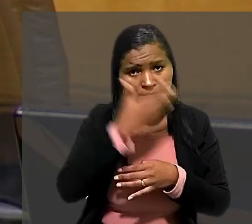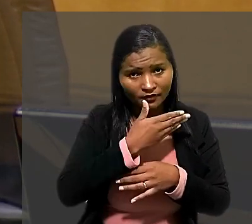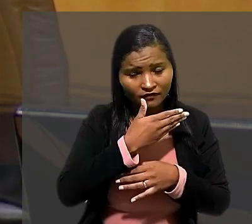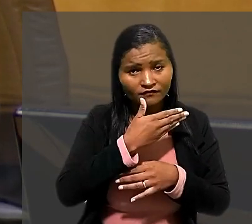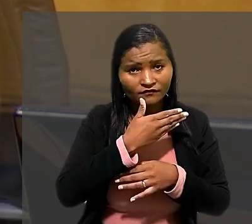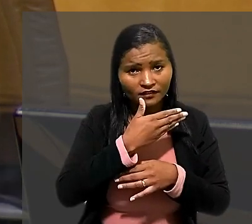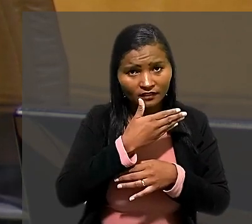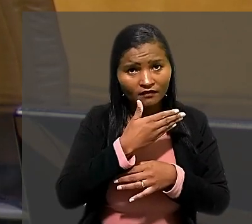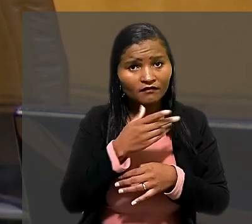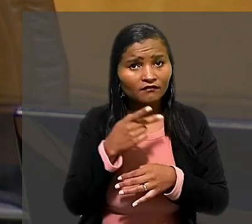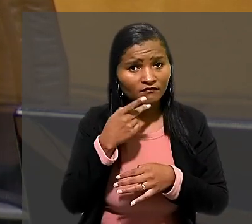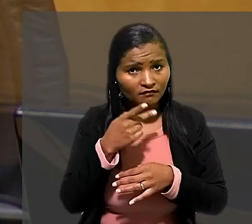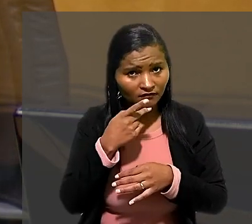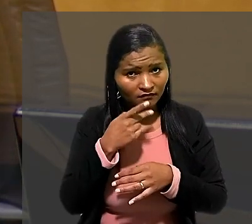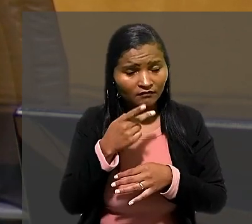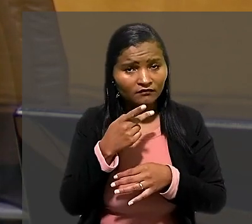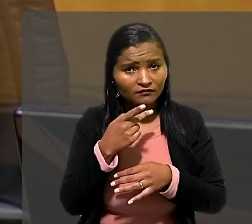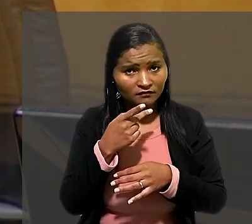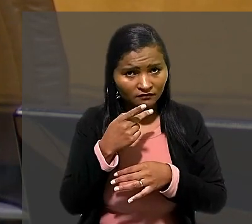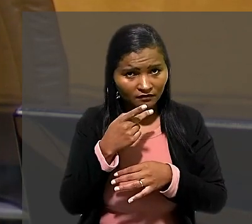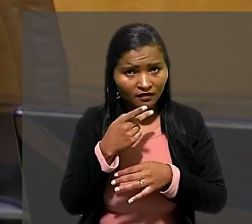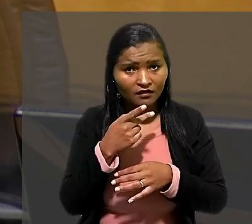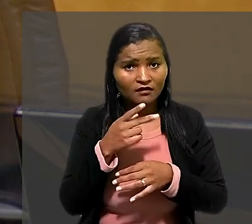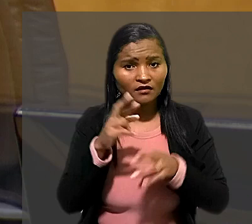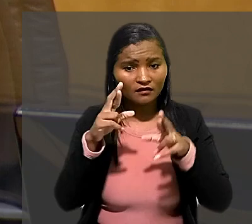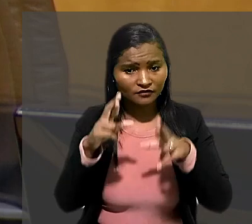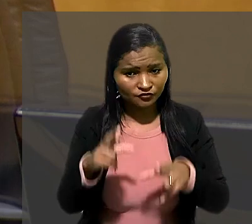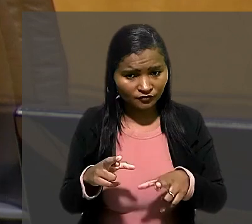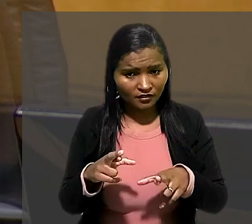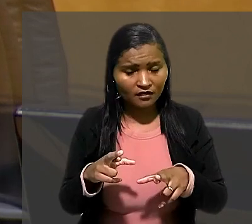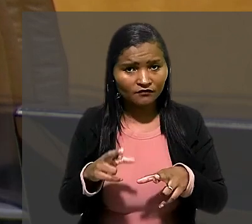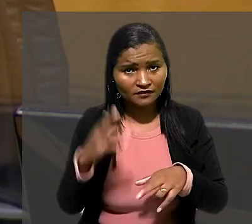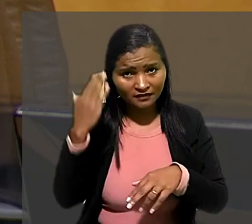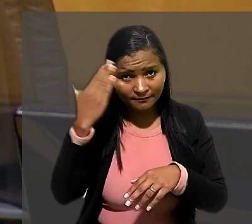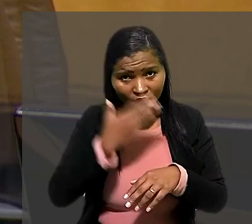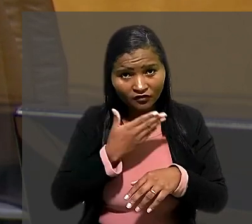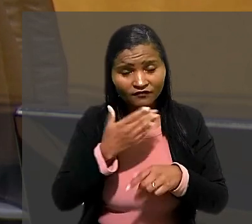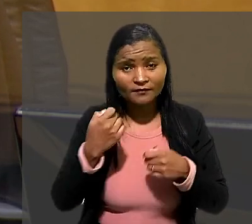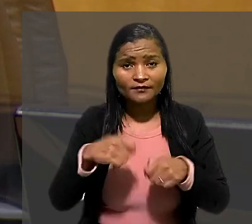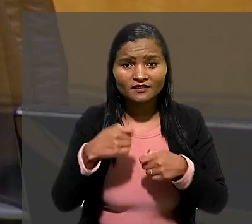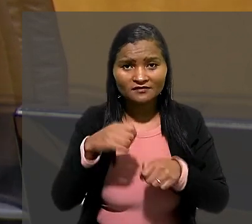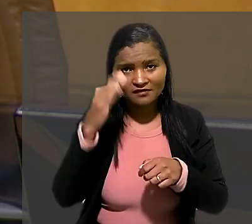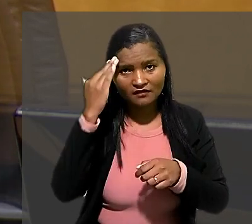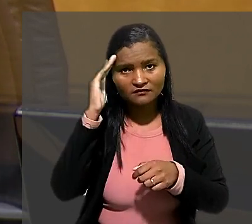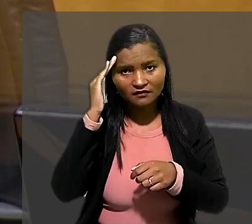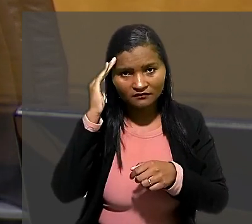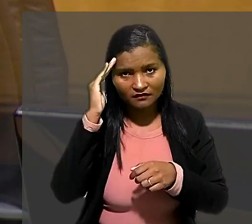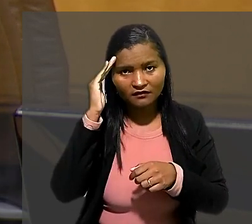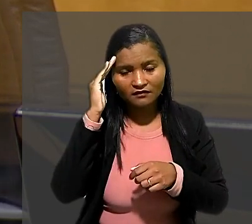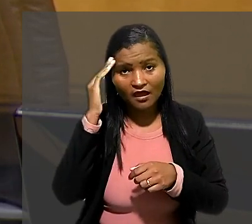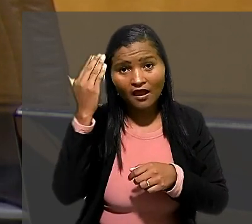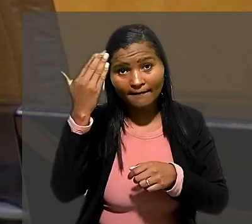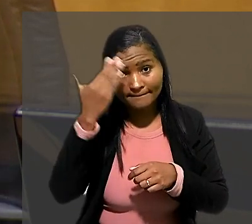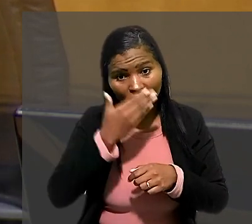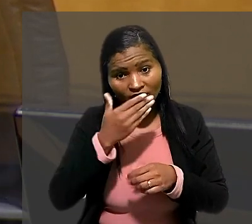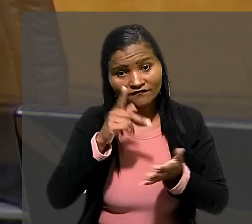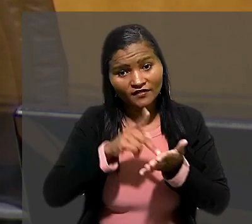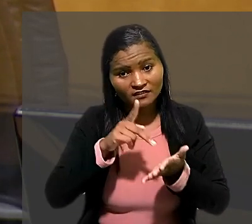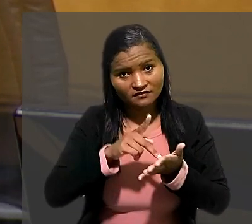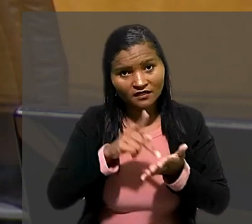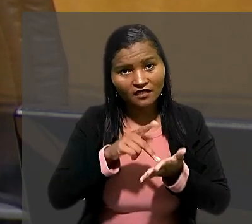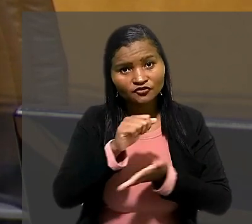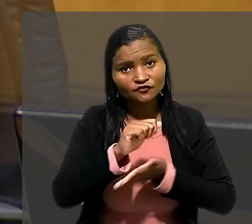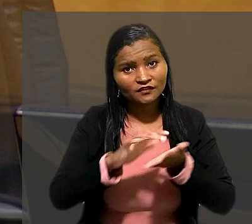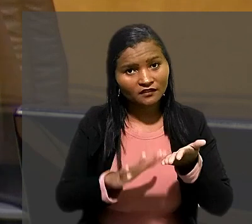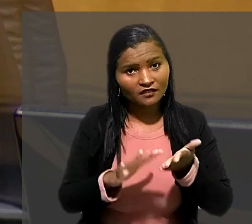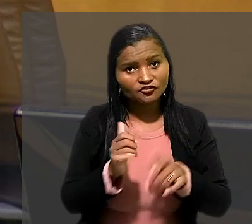prova. E está a afirmar que a instância regional, a instância da prova, deve levar em consideração a prova das